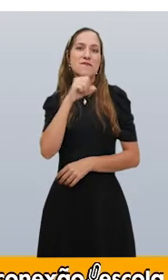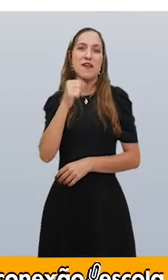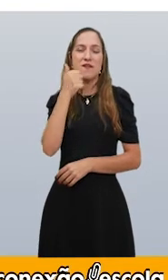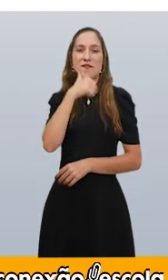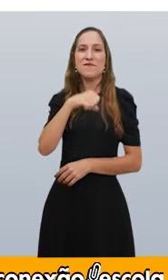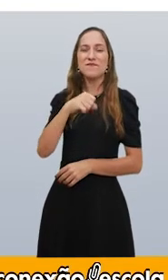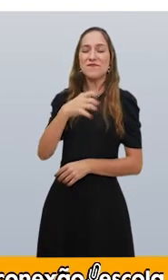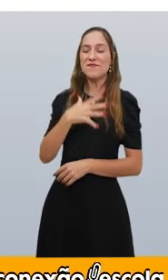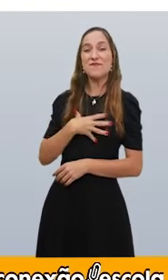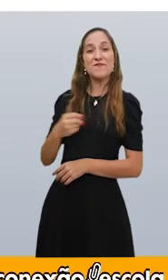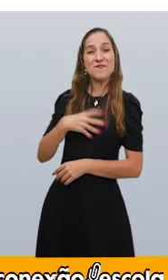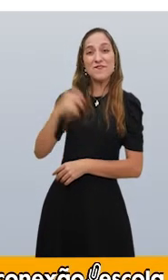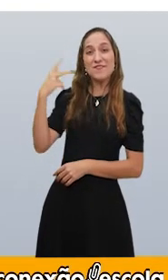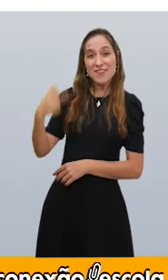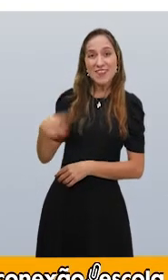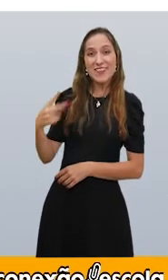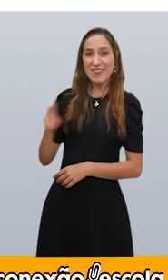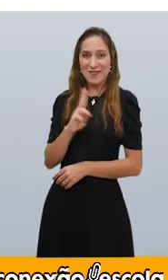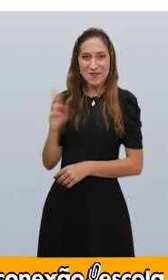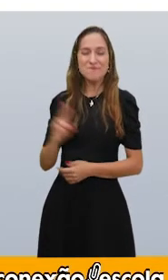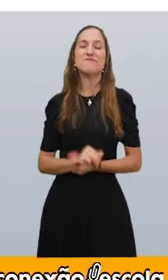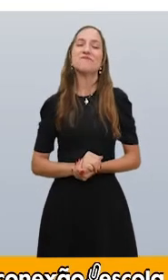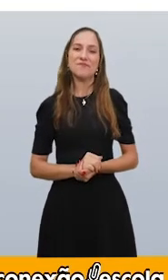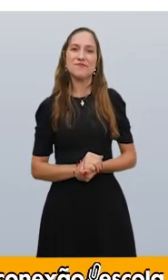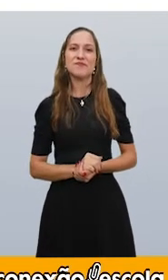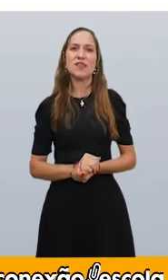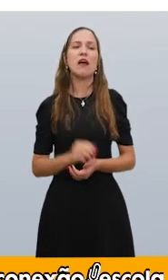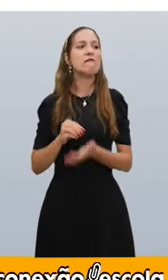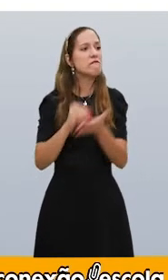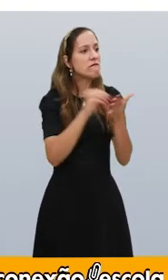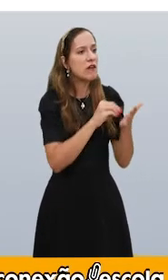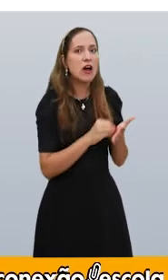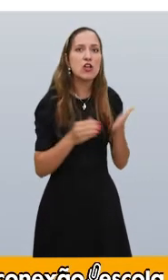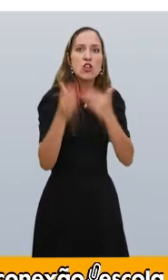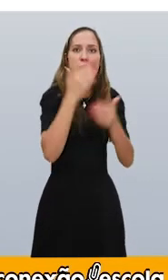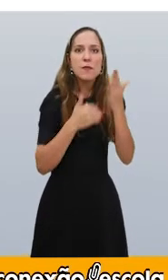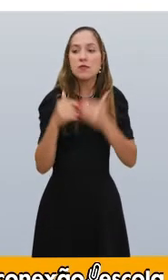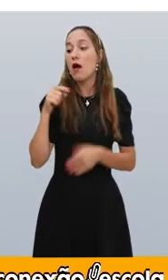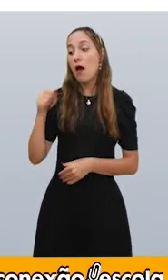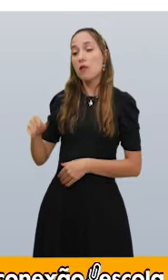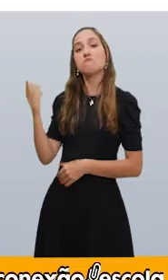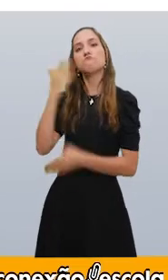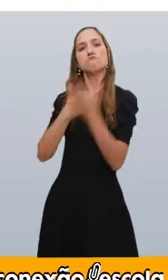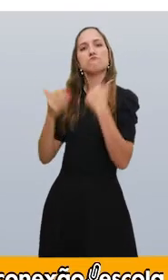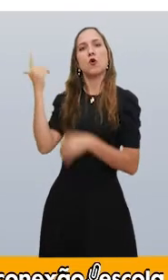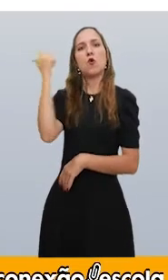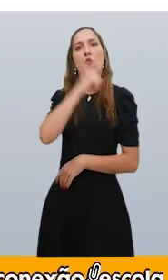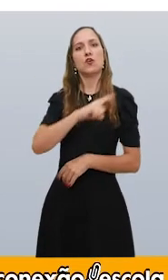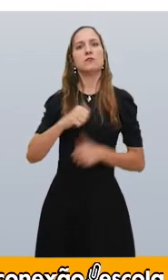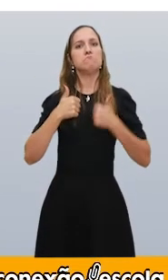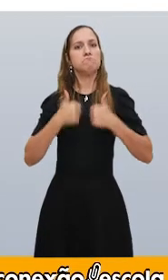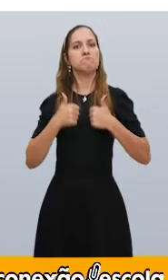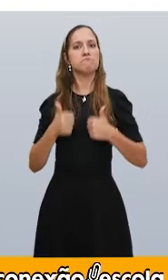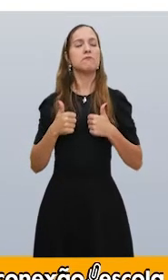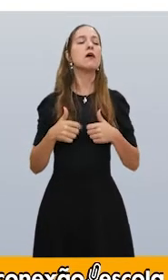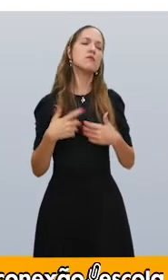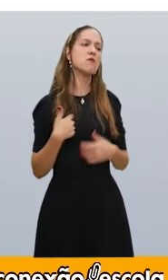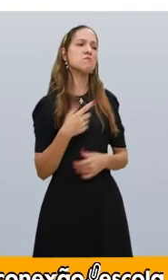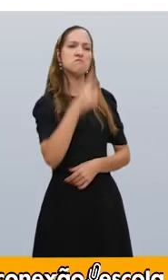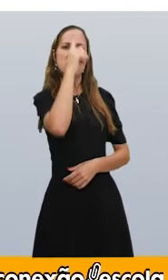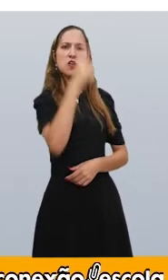Iaçá ao contrário. O problema de falta de comida estava solucionado e o